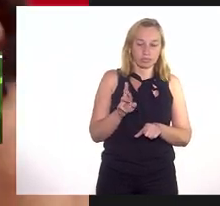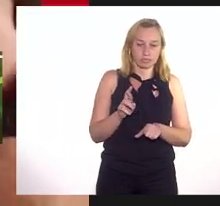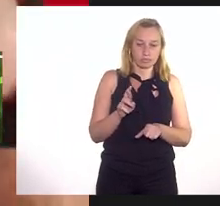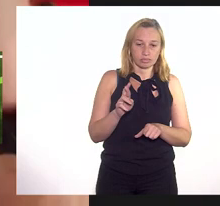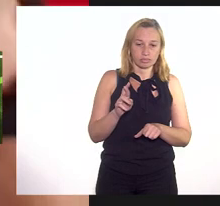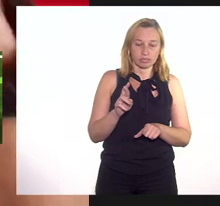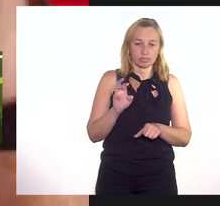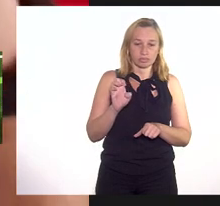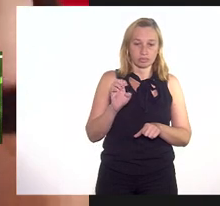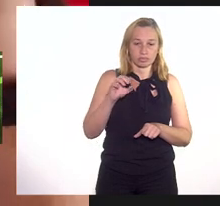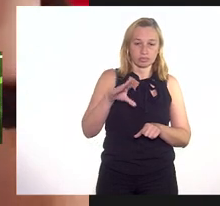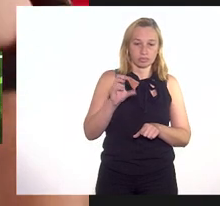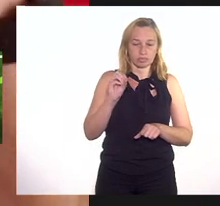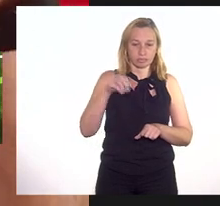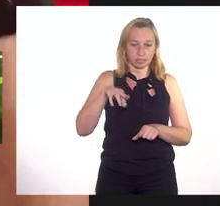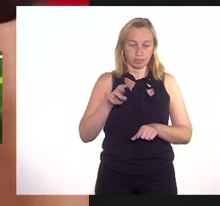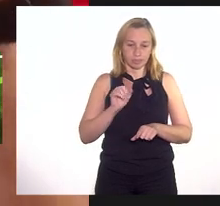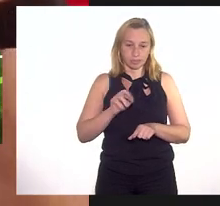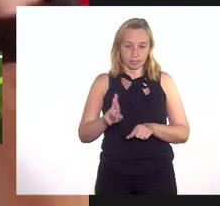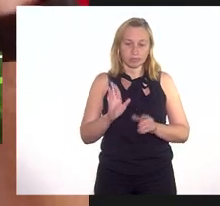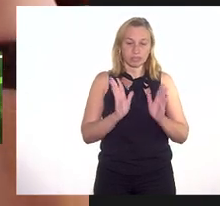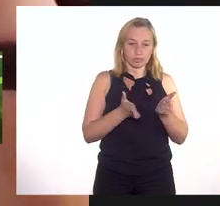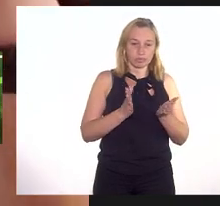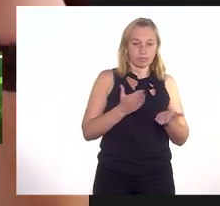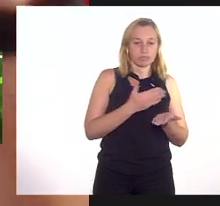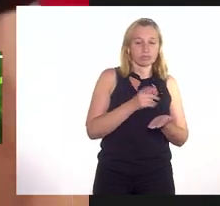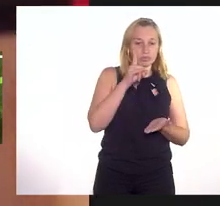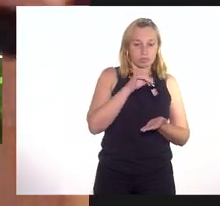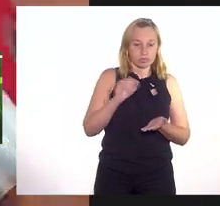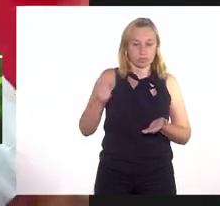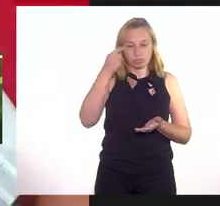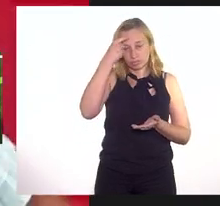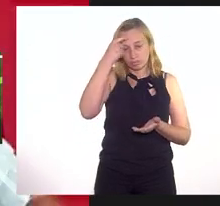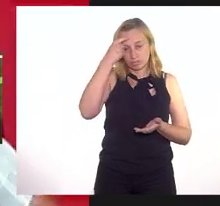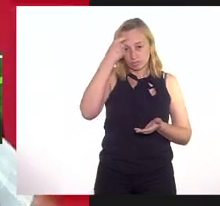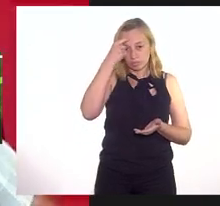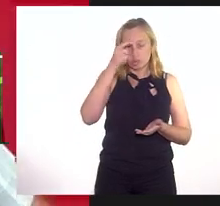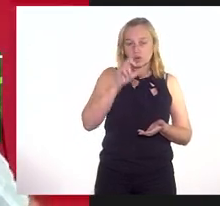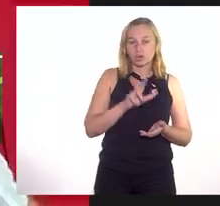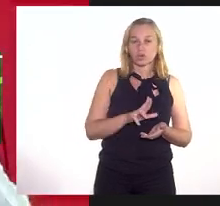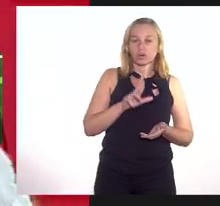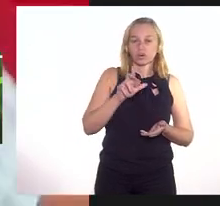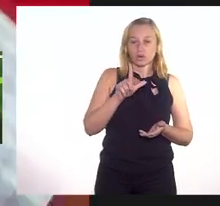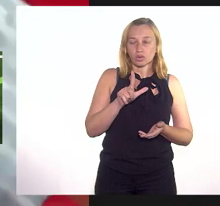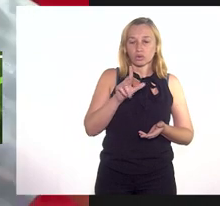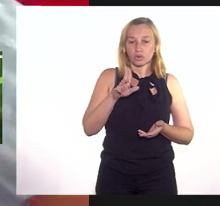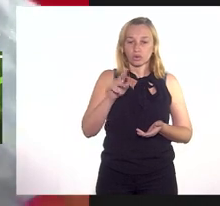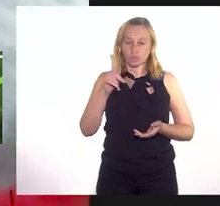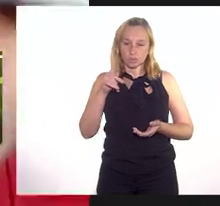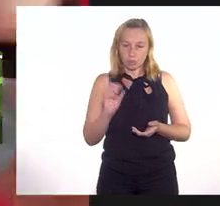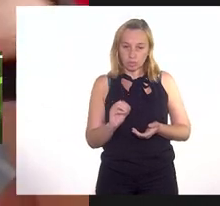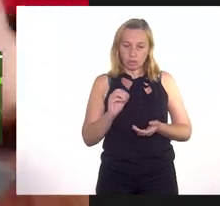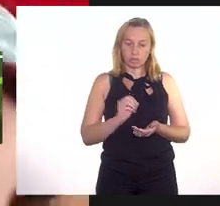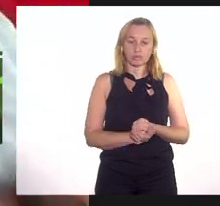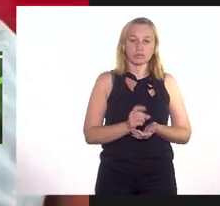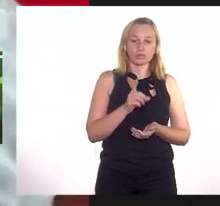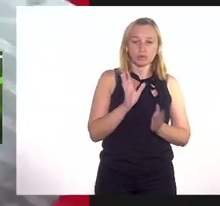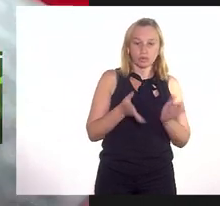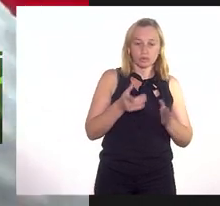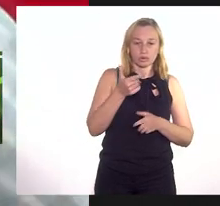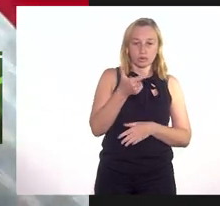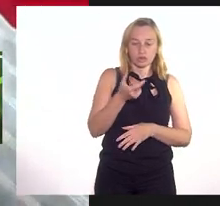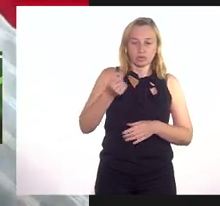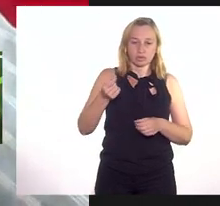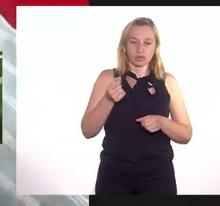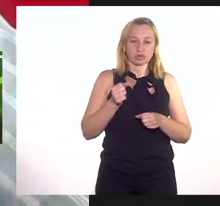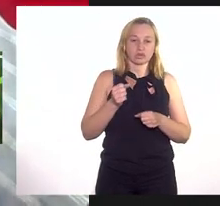Hoje é o Dia Nacional de Conscientização do Lupus. Inclusive a nossa conselheira Eliane Locardo, às 20 horas, vai estar numa